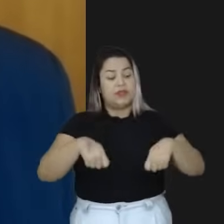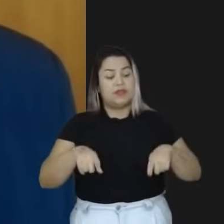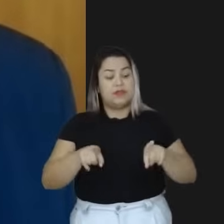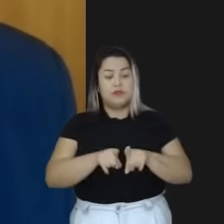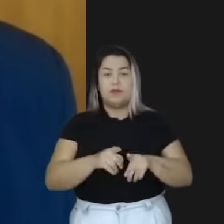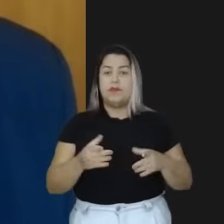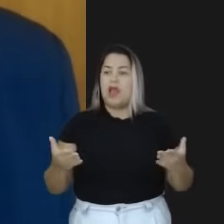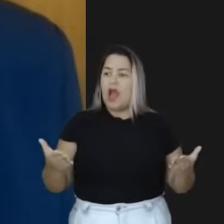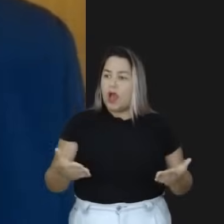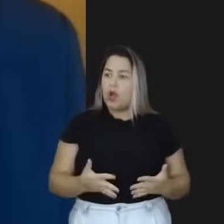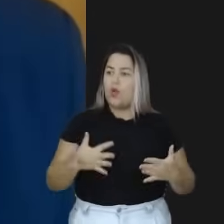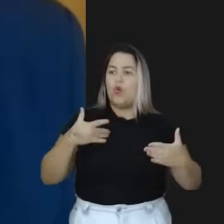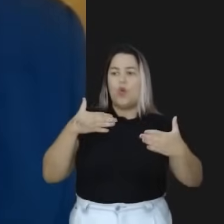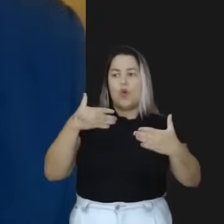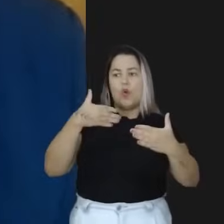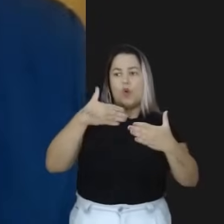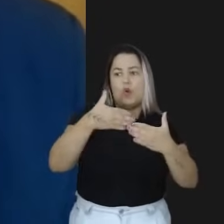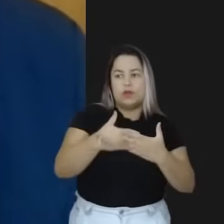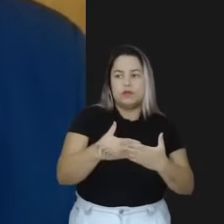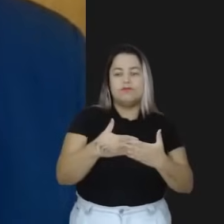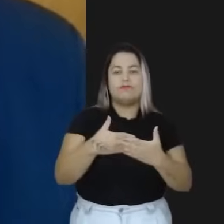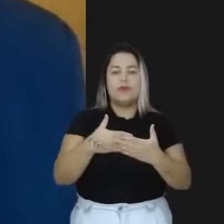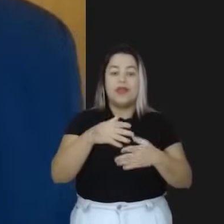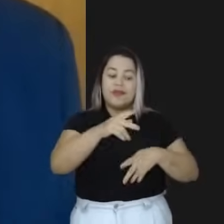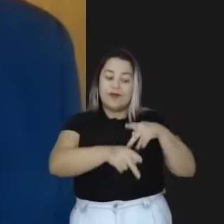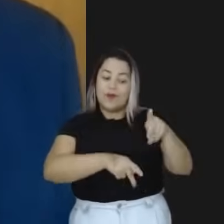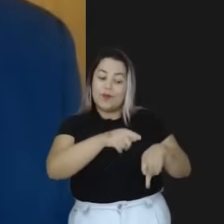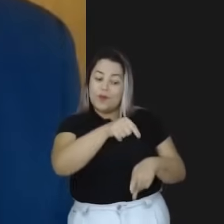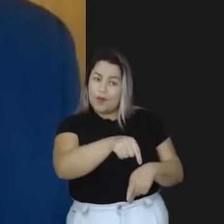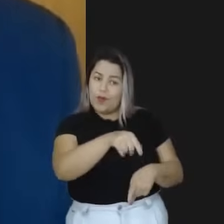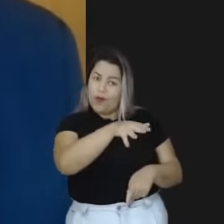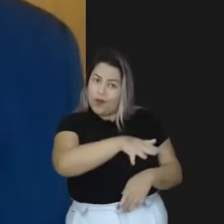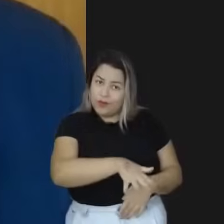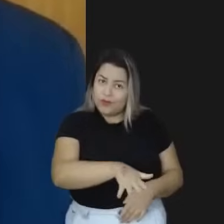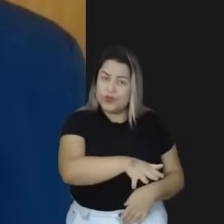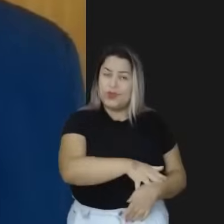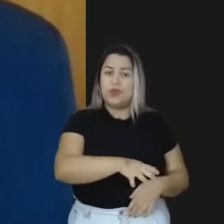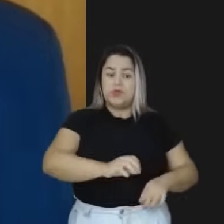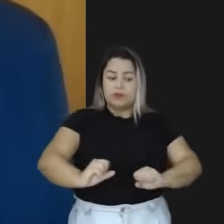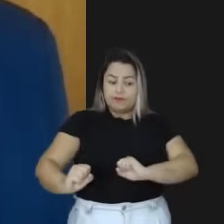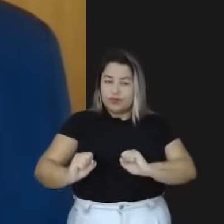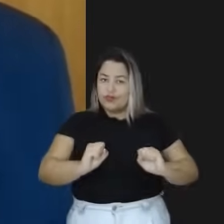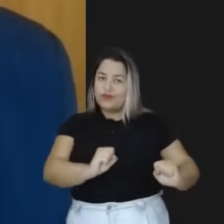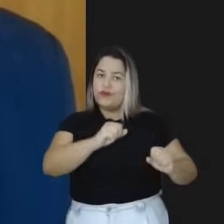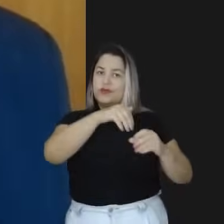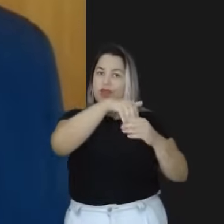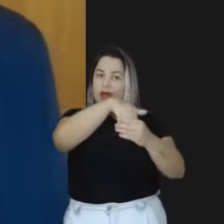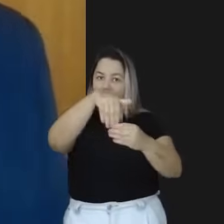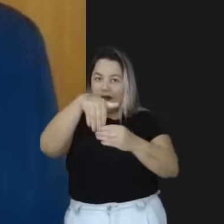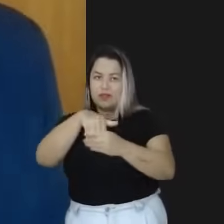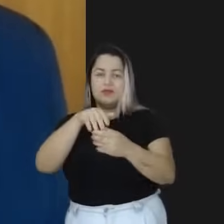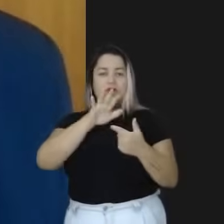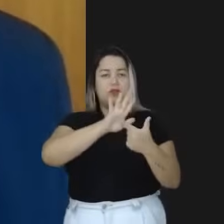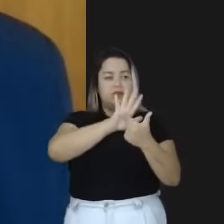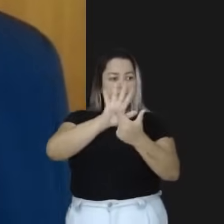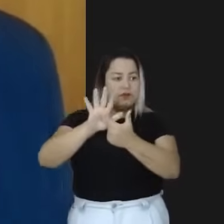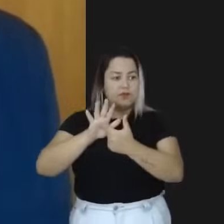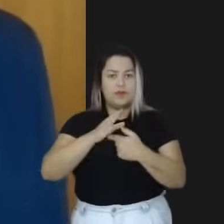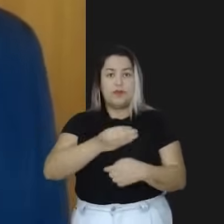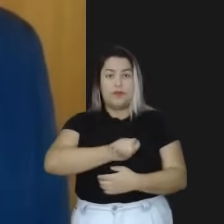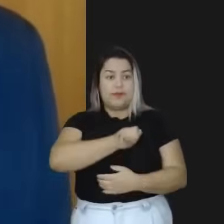agora avançar para que esse povo que pôde votar, indicar,